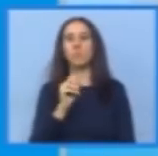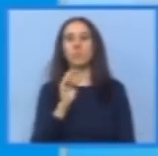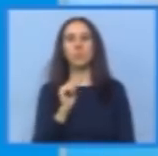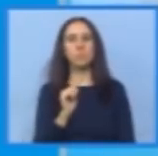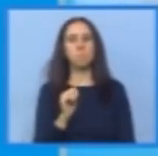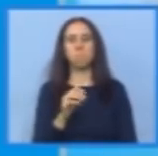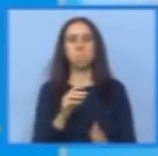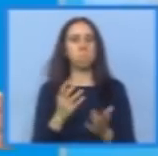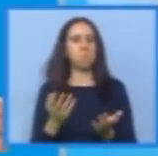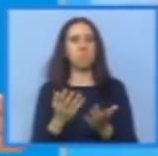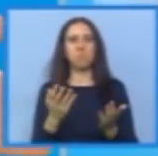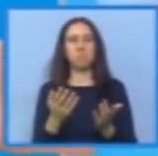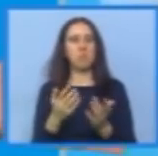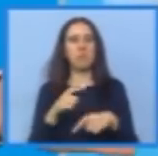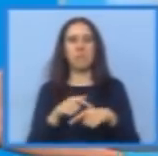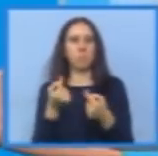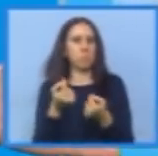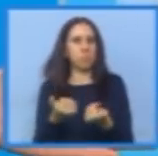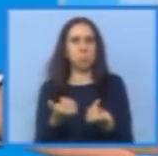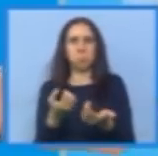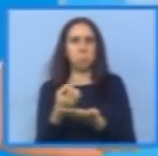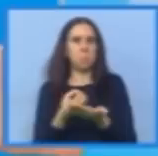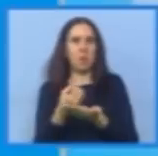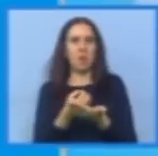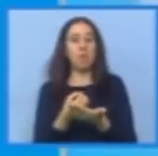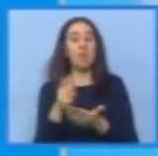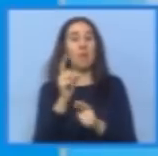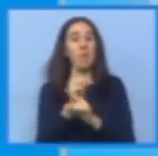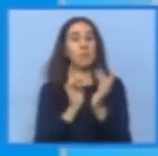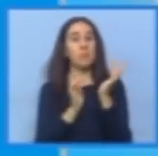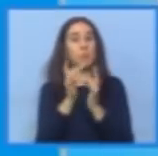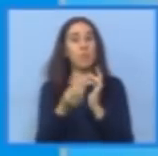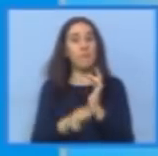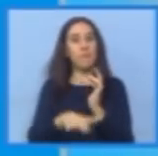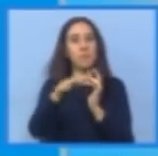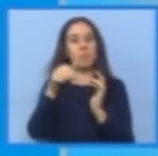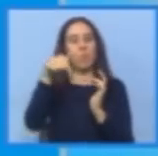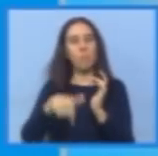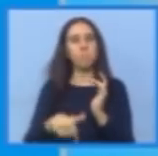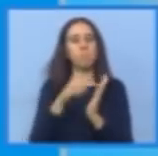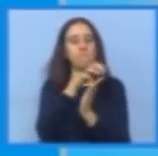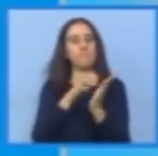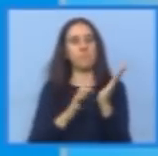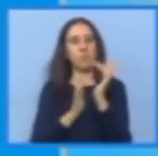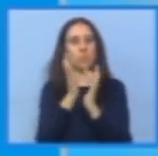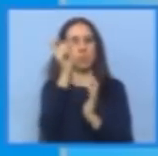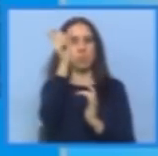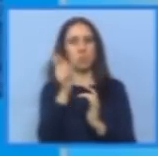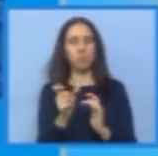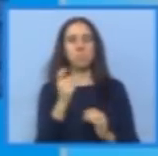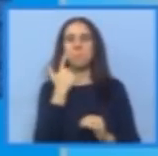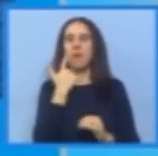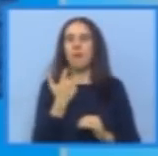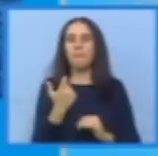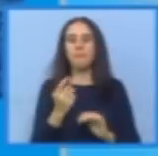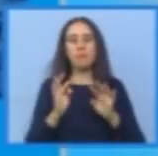tempo nenhum, não tem nada em relação à infância de Jesus. Começa logo com o Evangelho de Jesus. Parece que terminaria de